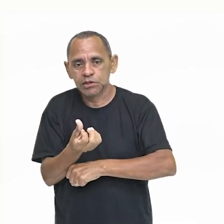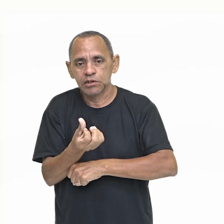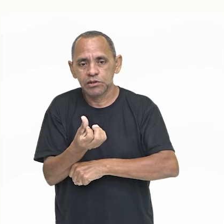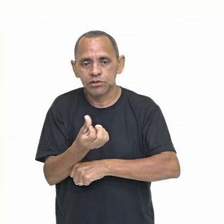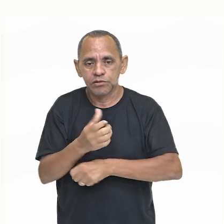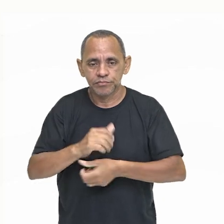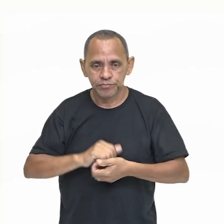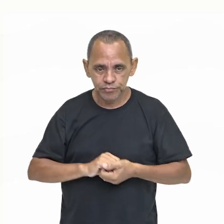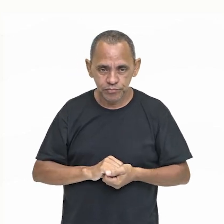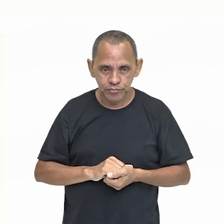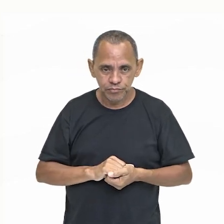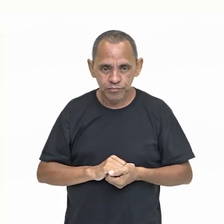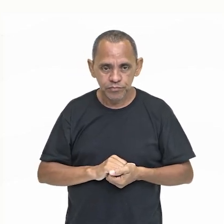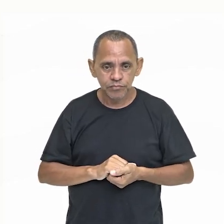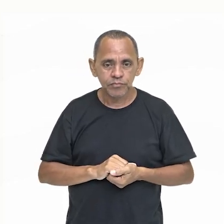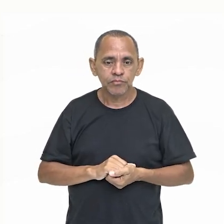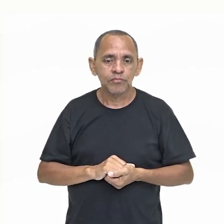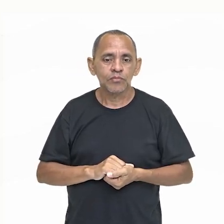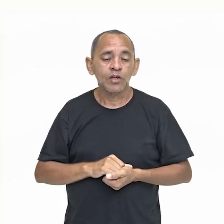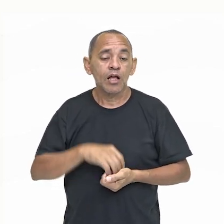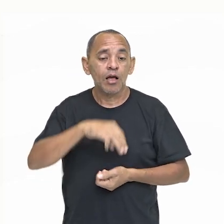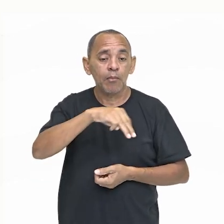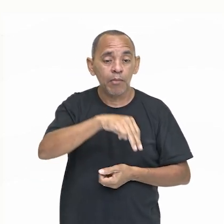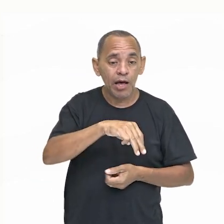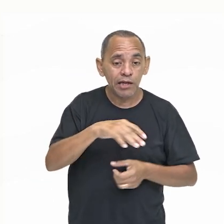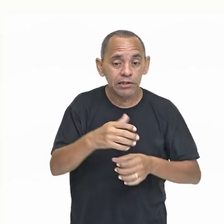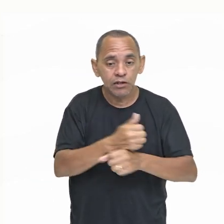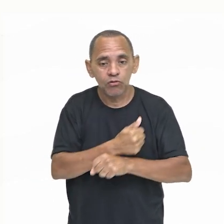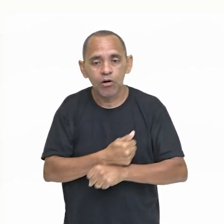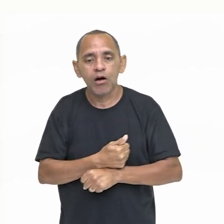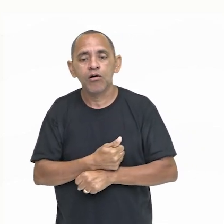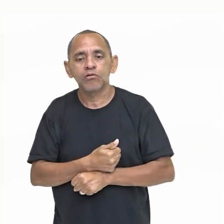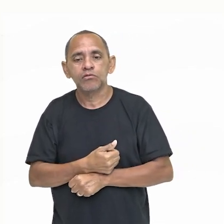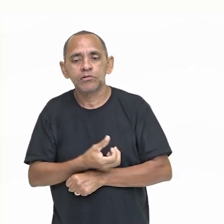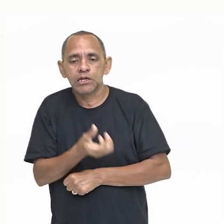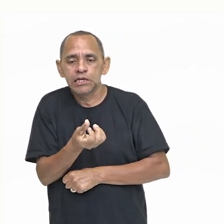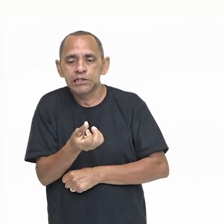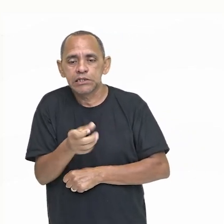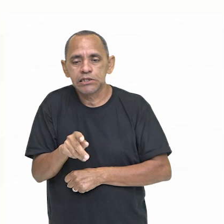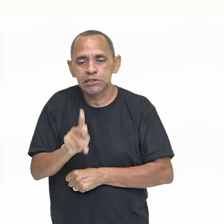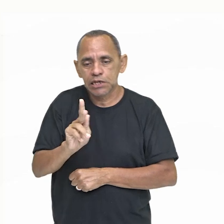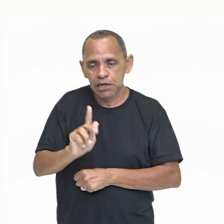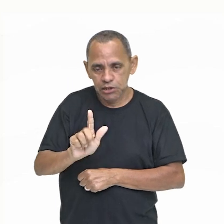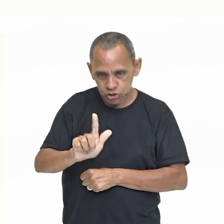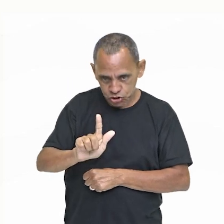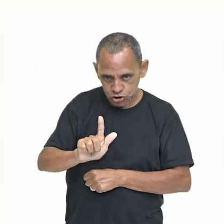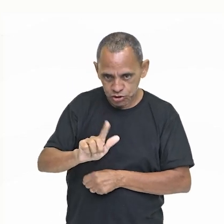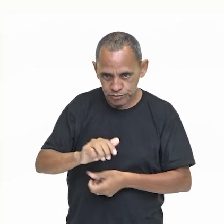Logo, massa do corpo vale 6